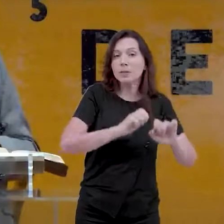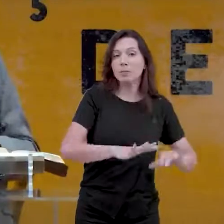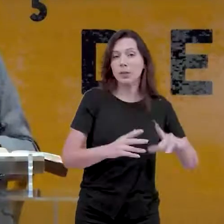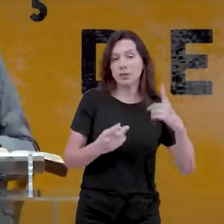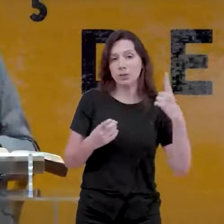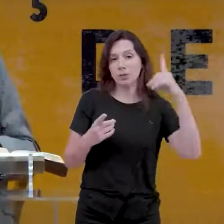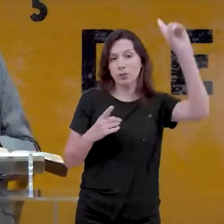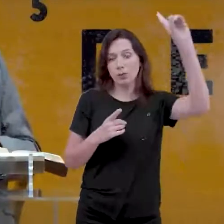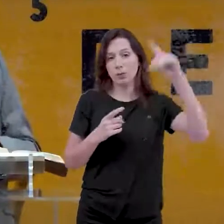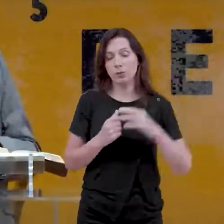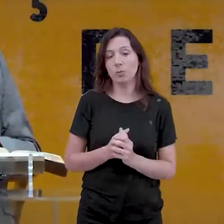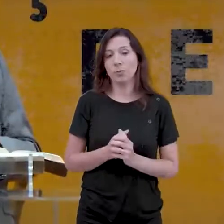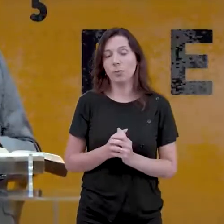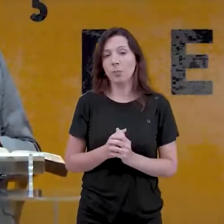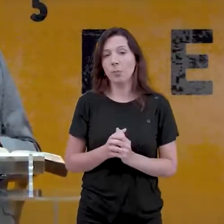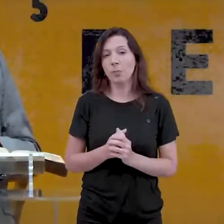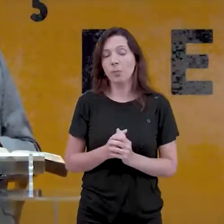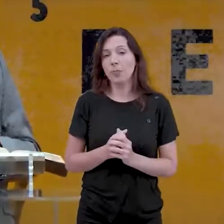de Deus.